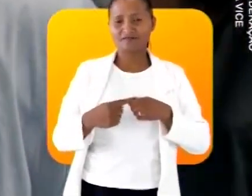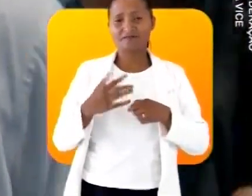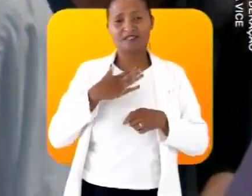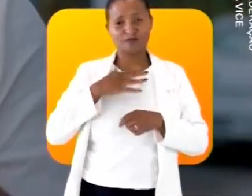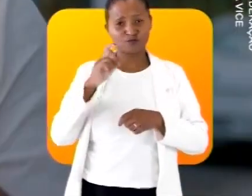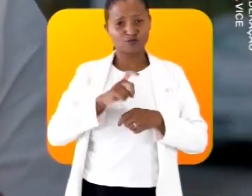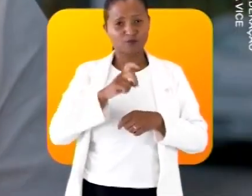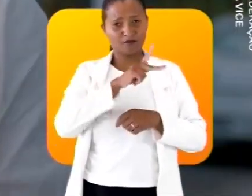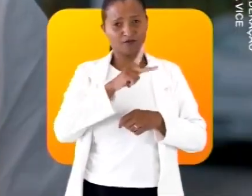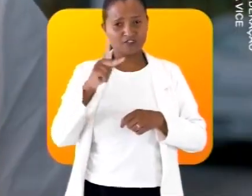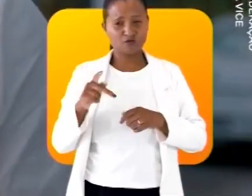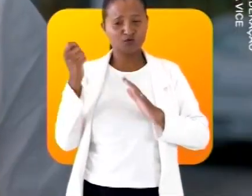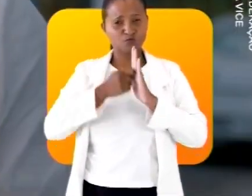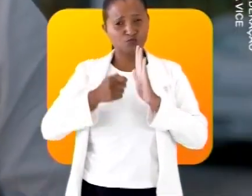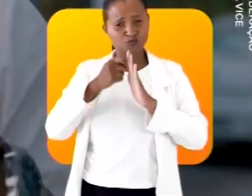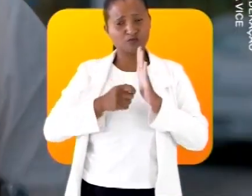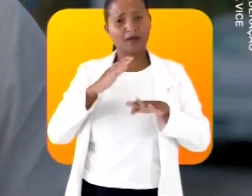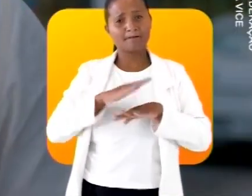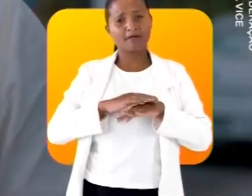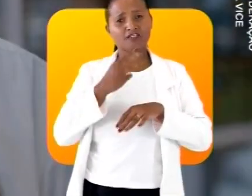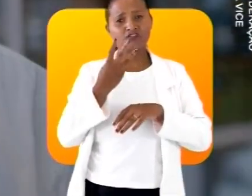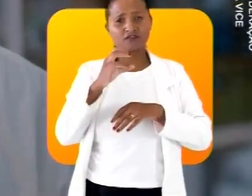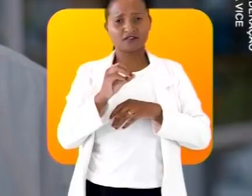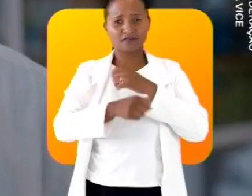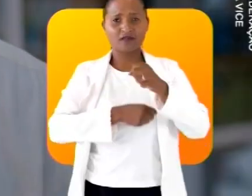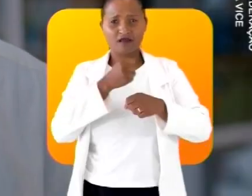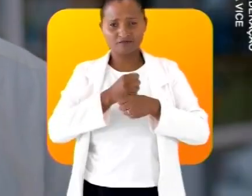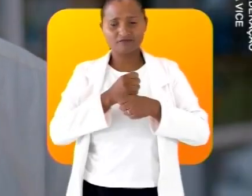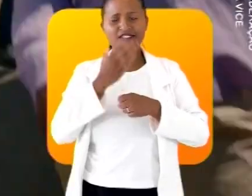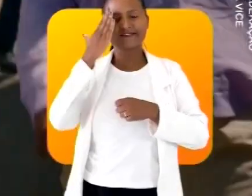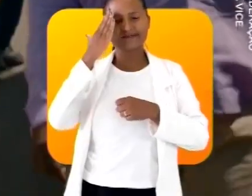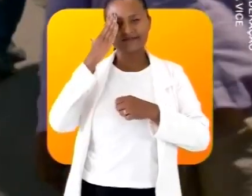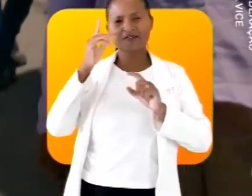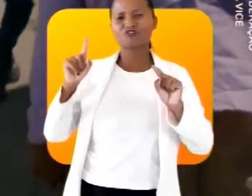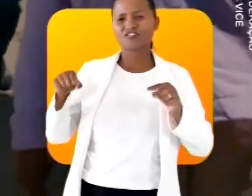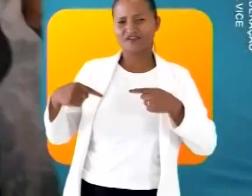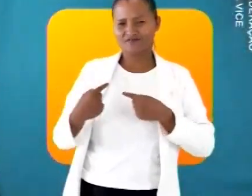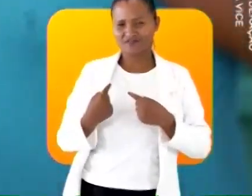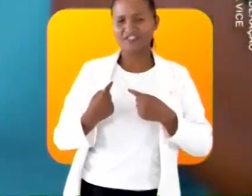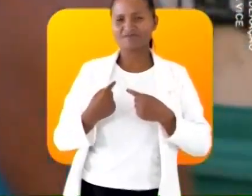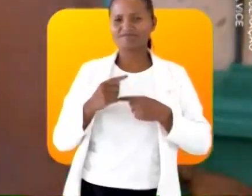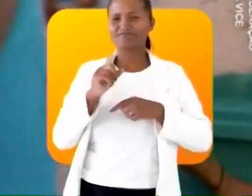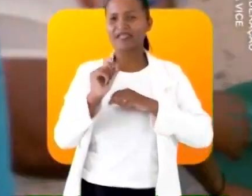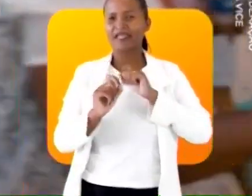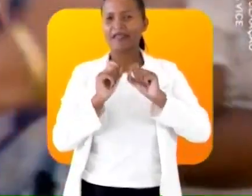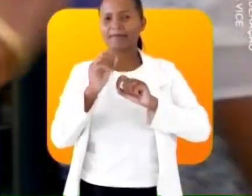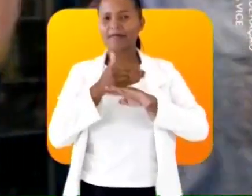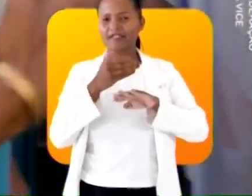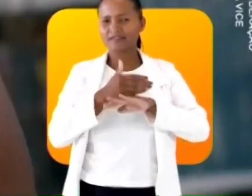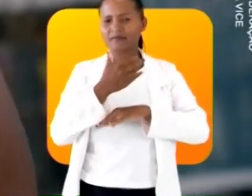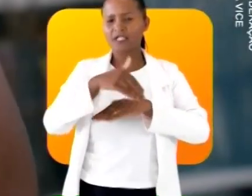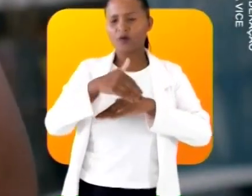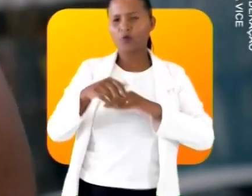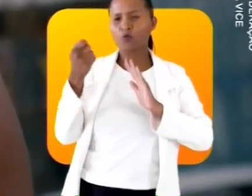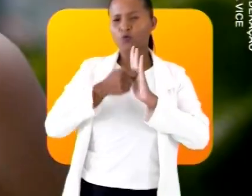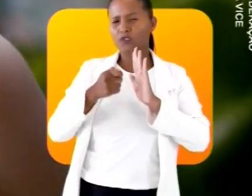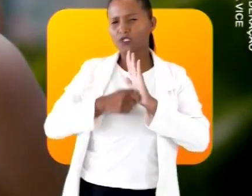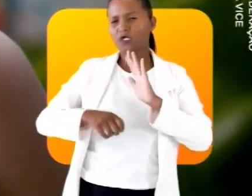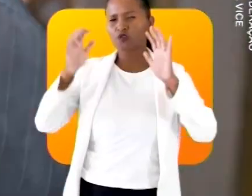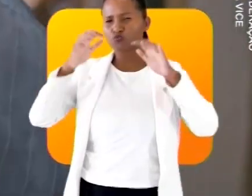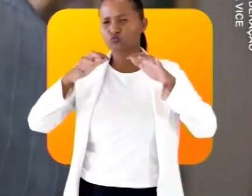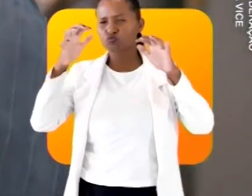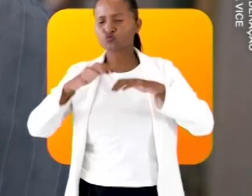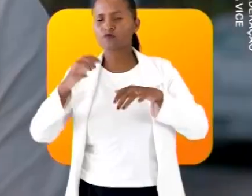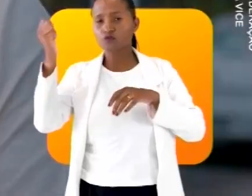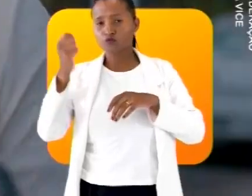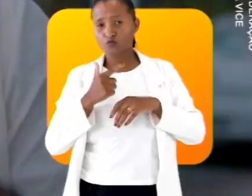nossa cidade. Sou professor e ativista há mais de 30 anos. Sei bem os desafios de quem está aqui nas ruas